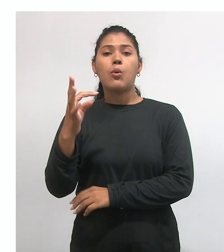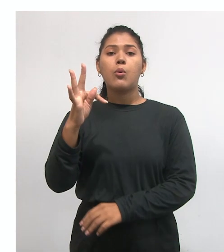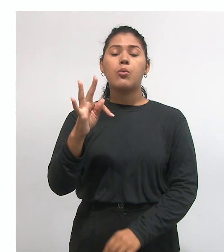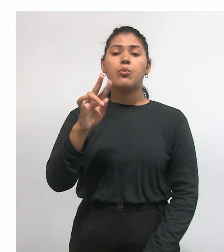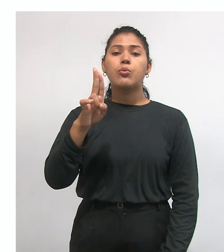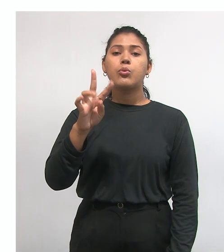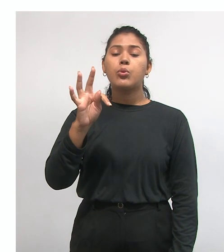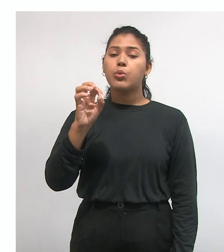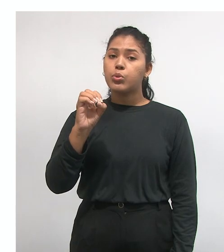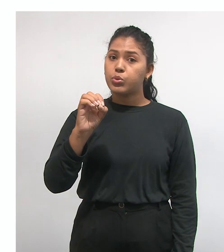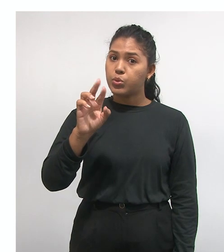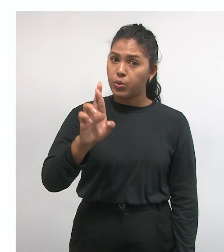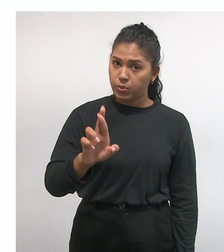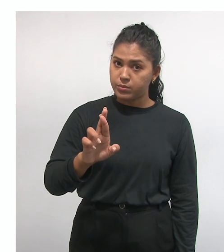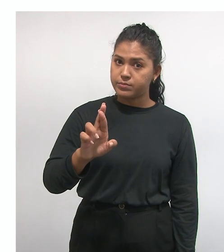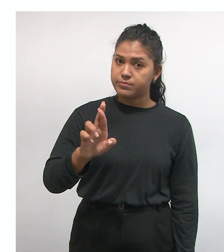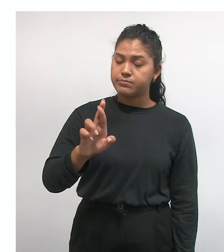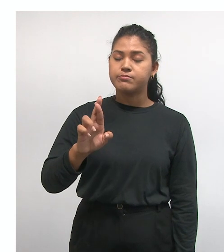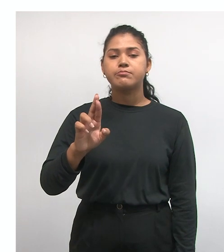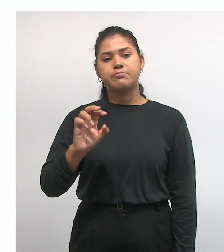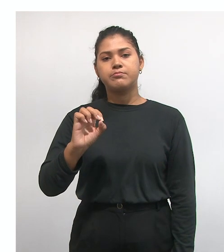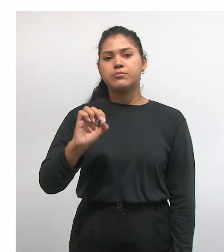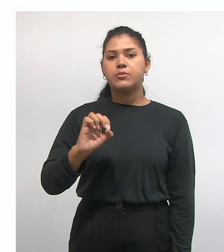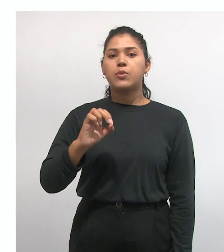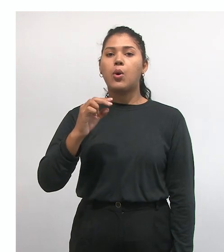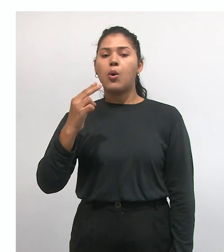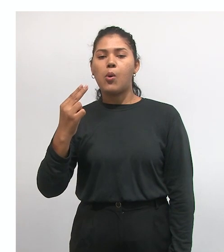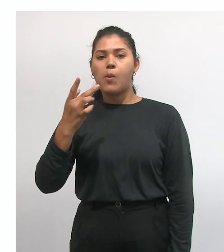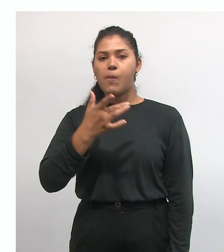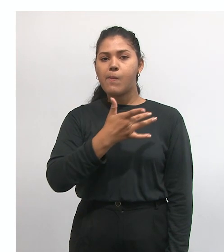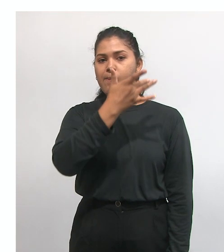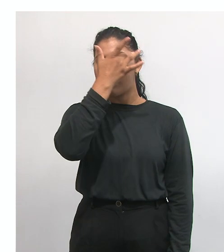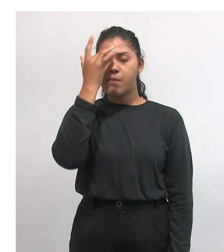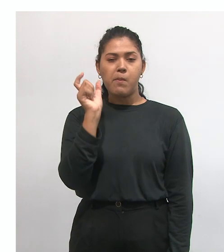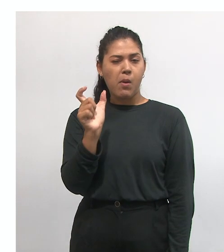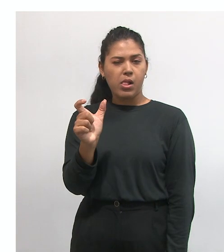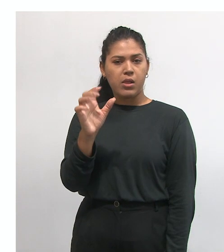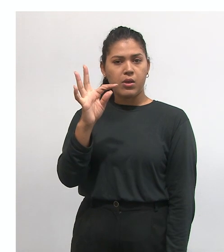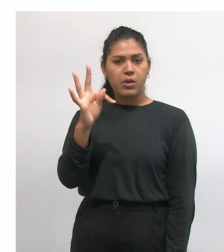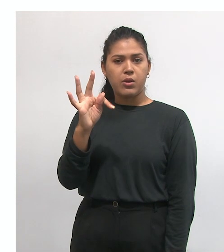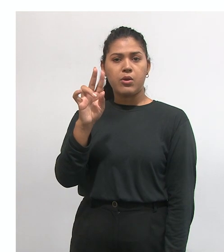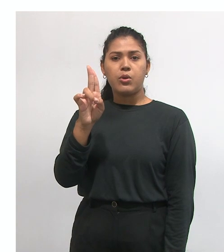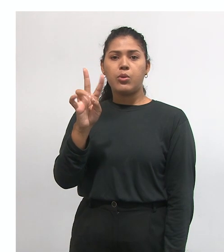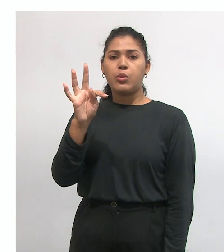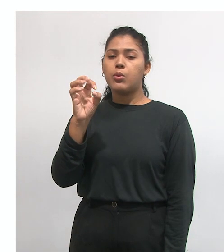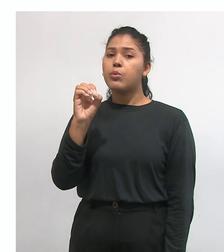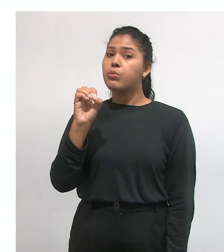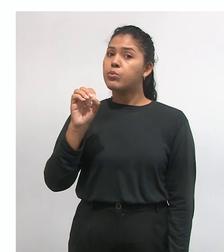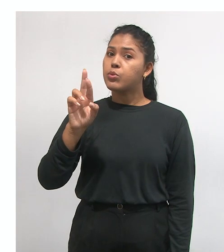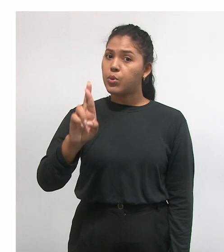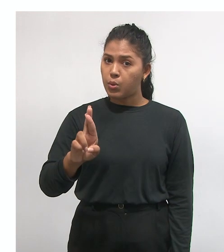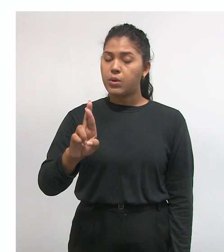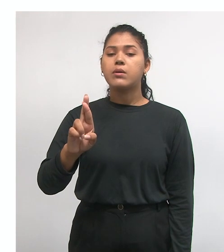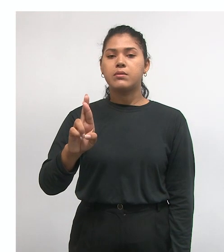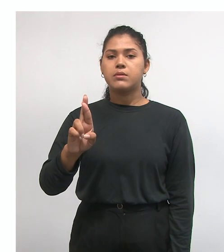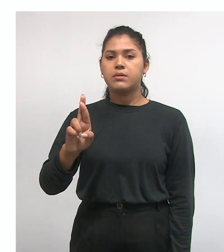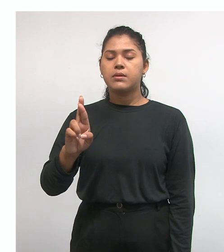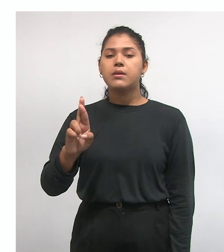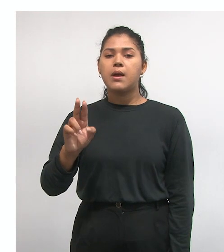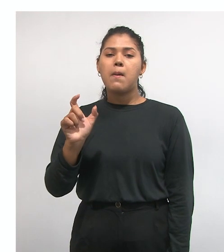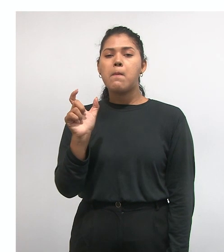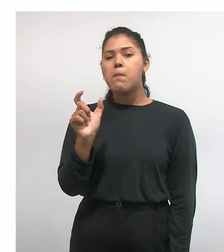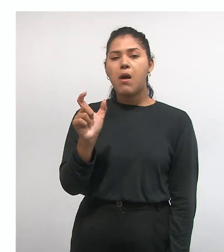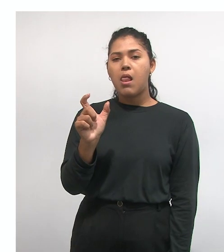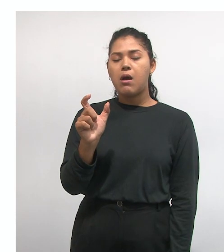seus tutelados e curatelados. Lembrando que quando a gente fala tutores, é porque o tutelado, ele